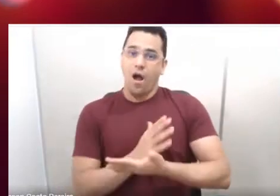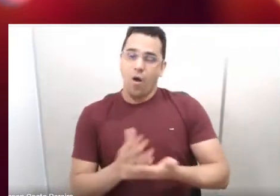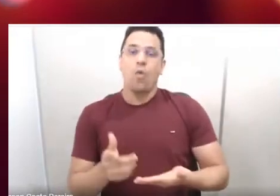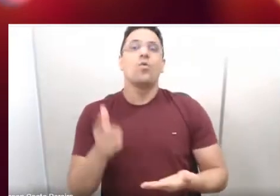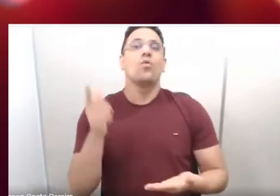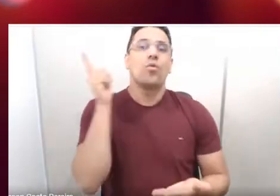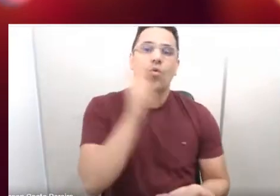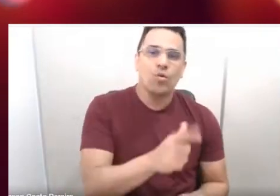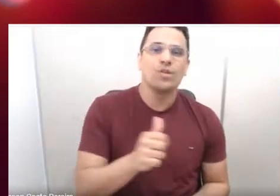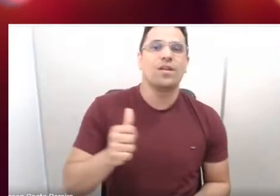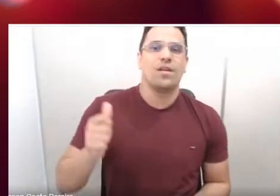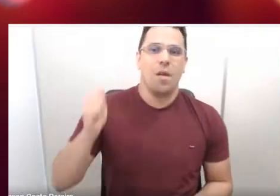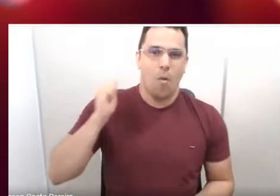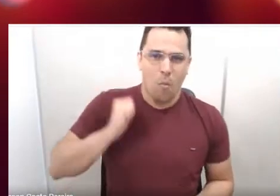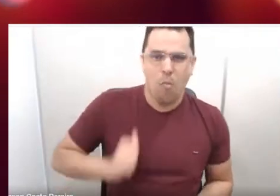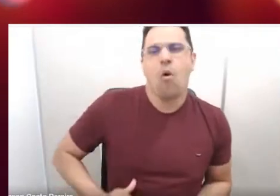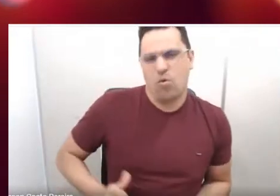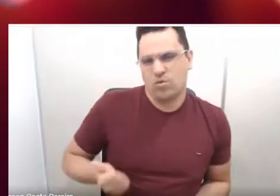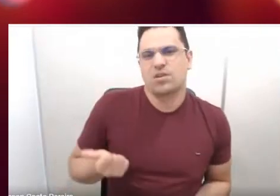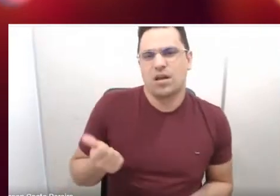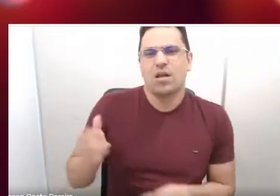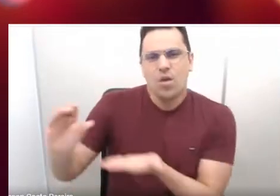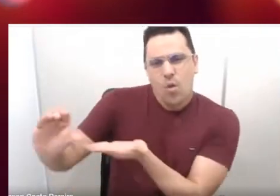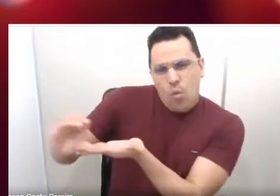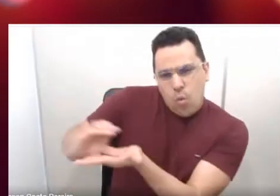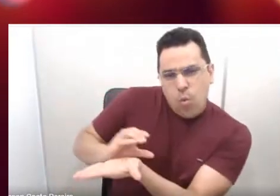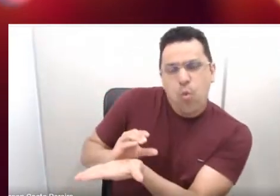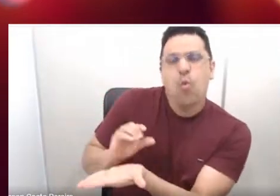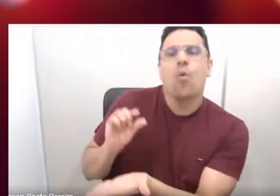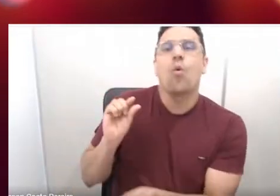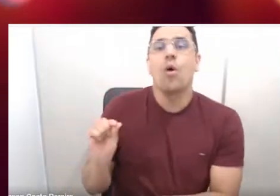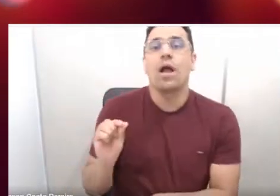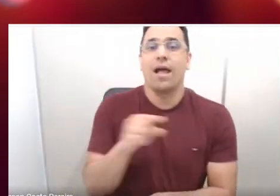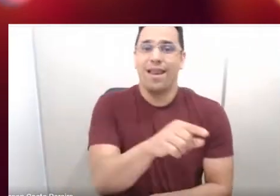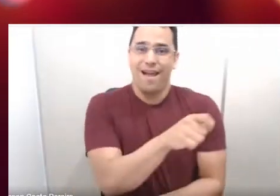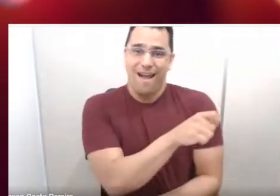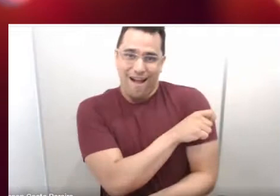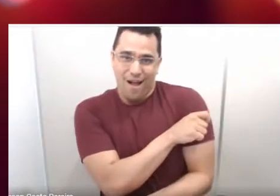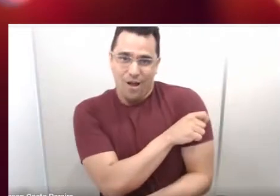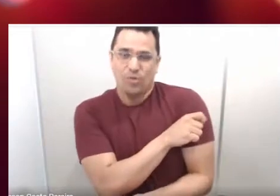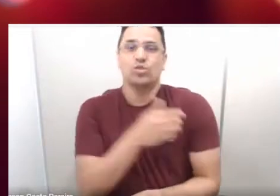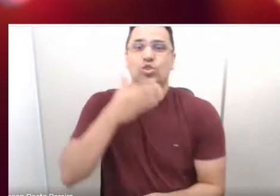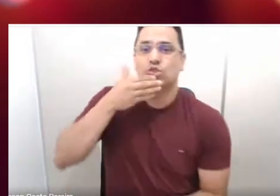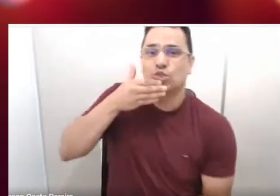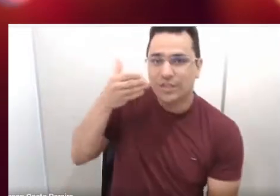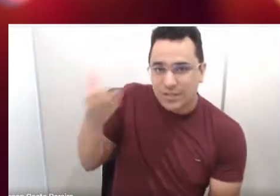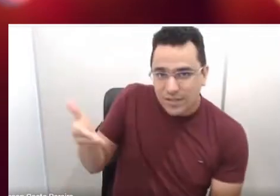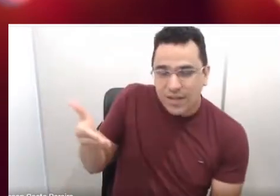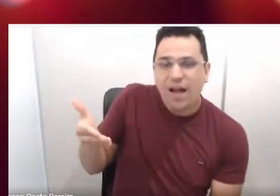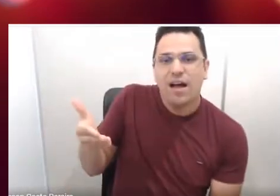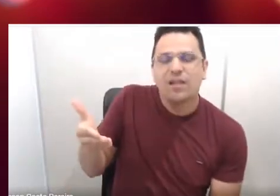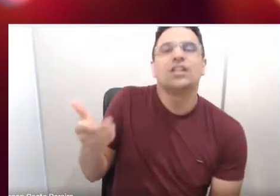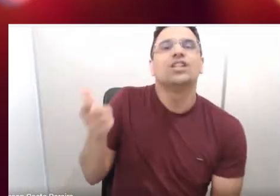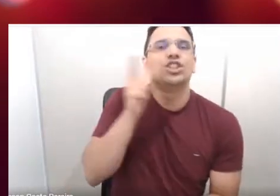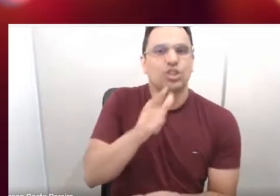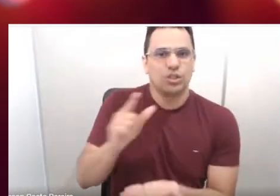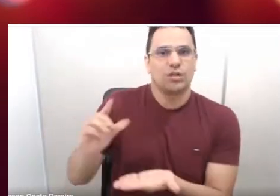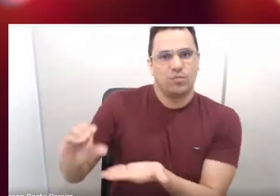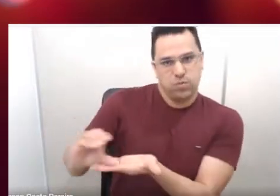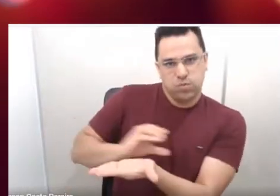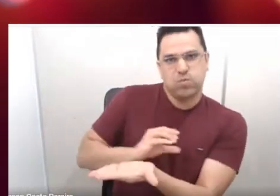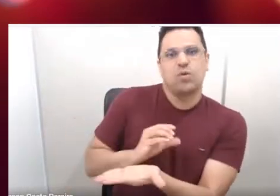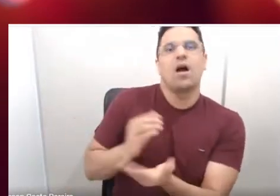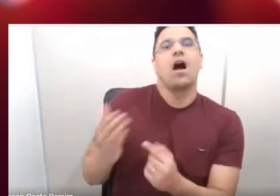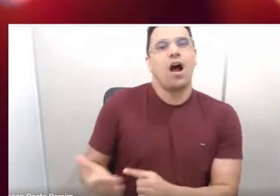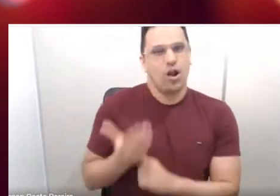né, uma espécie de bolsa que a universidade disponibilizou para os estudantes que fizeram as solicitações de chips. Dentro do movimento estudantil, a